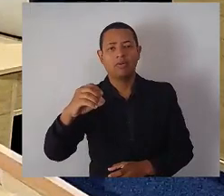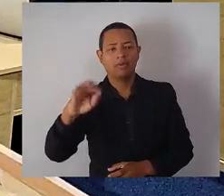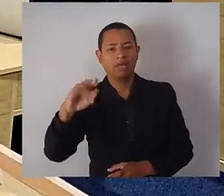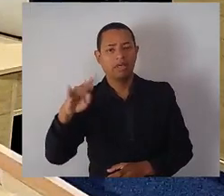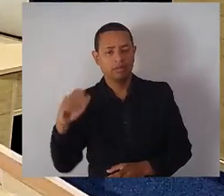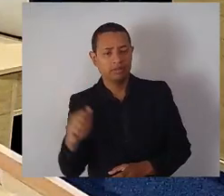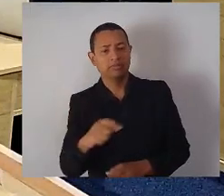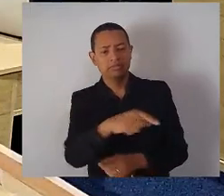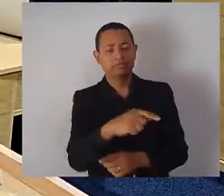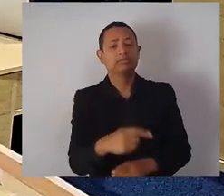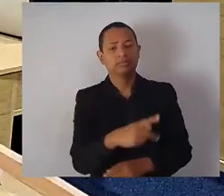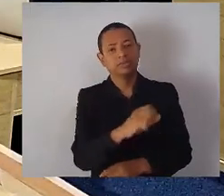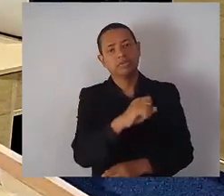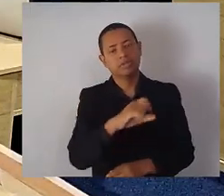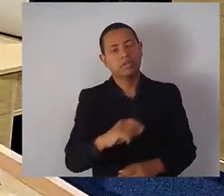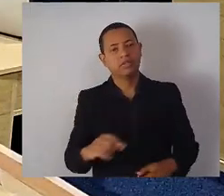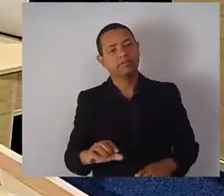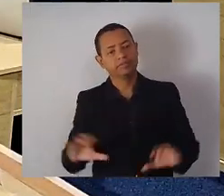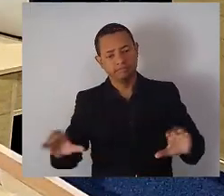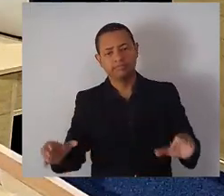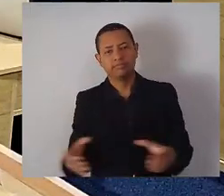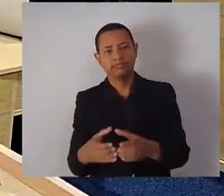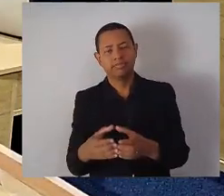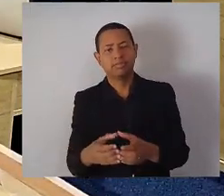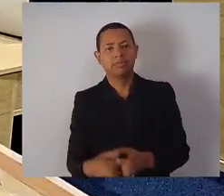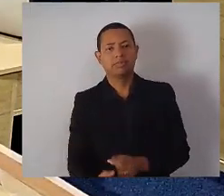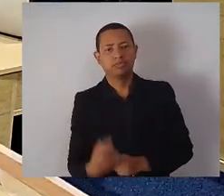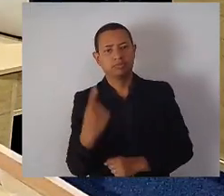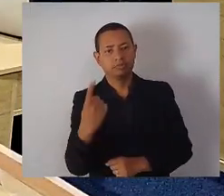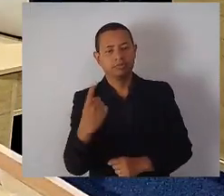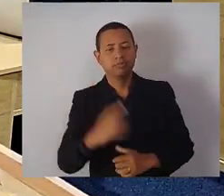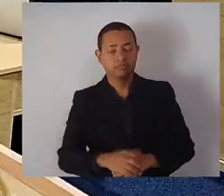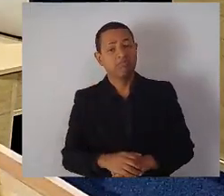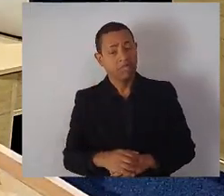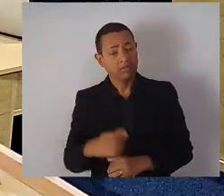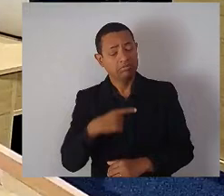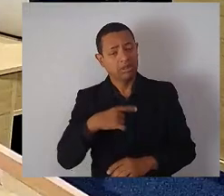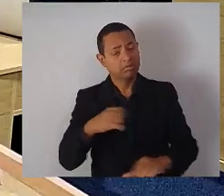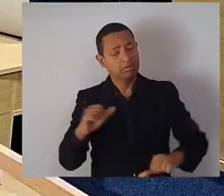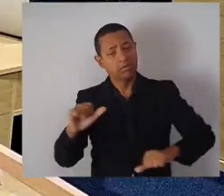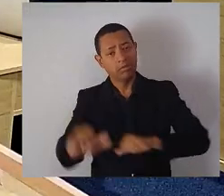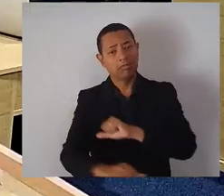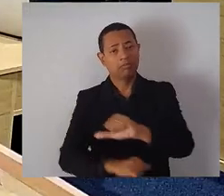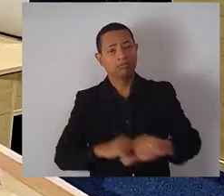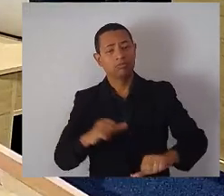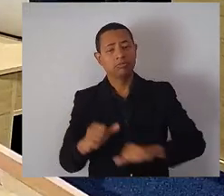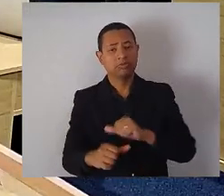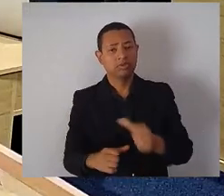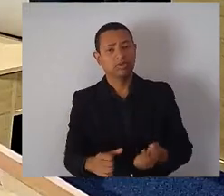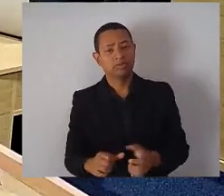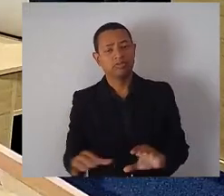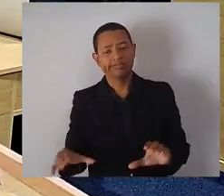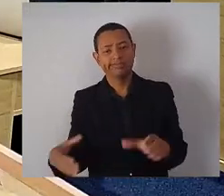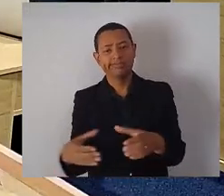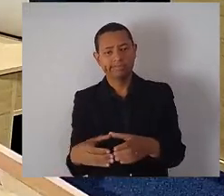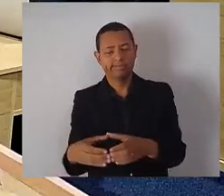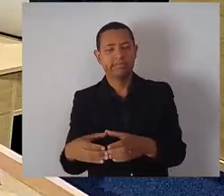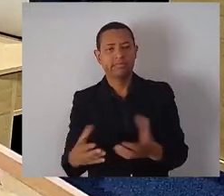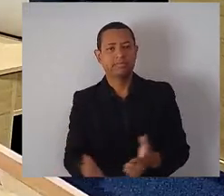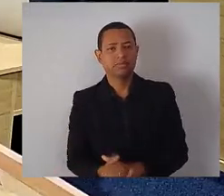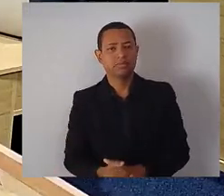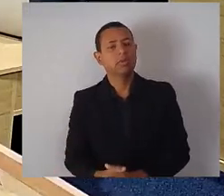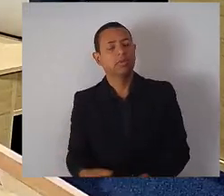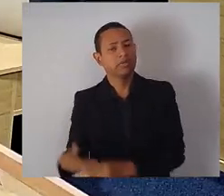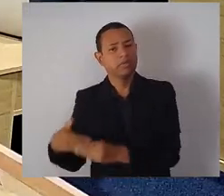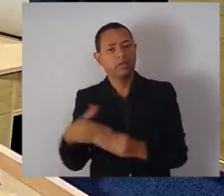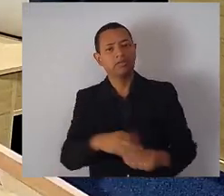que configura-se uma mudança substancial na condução do partido, consoante precedentes trazidos tanto pelo